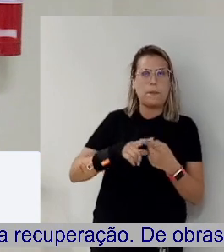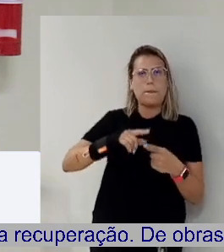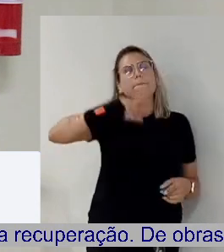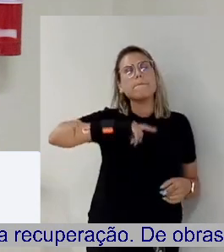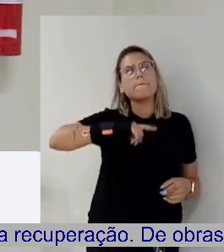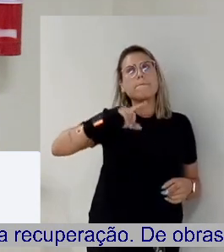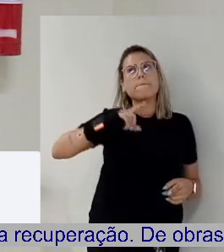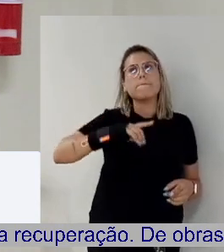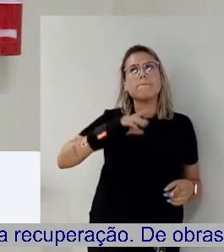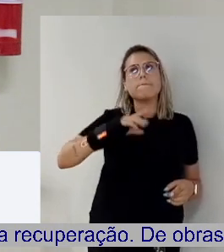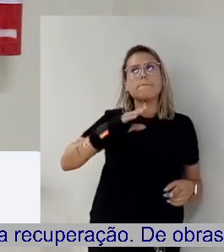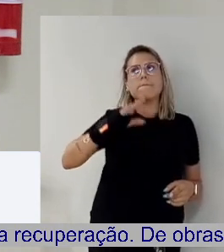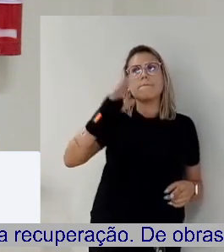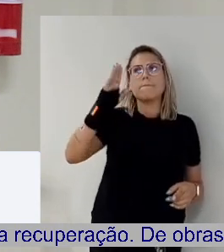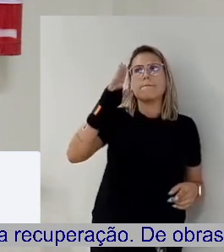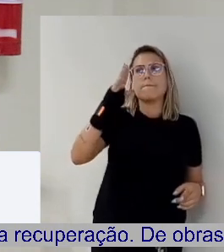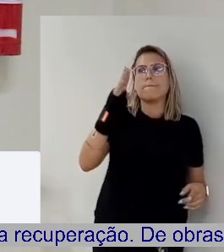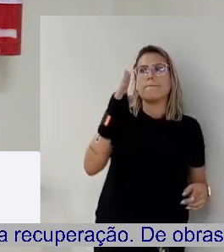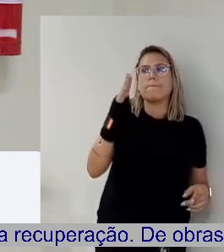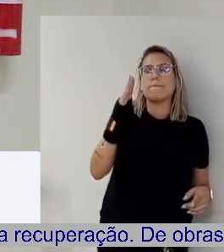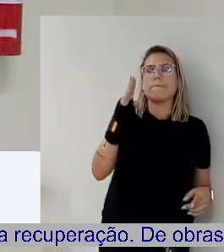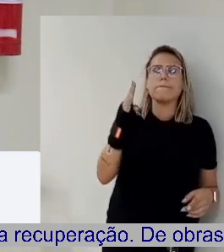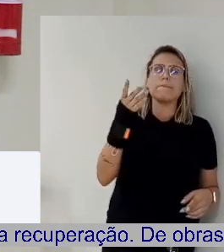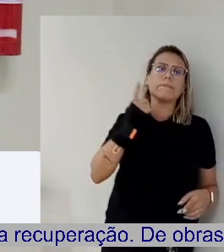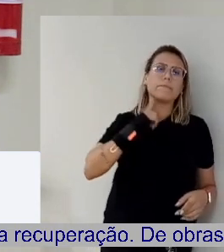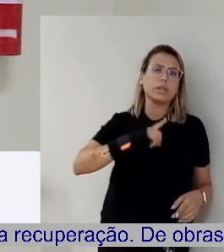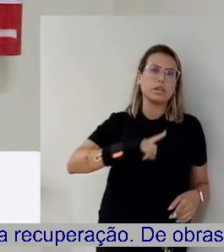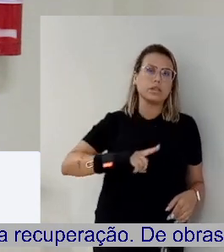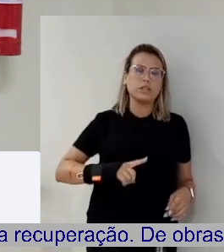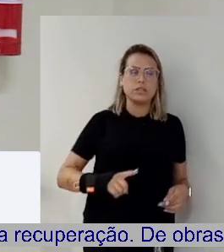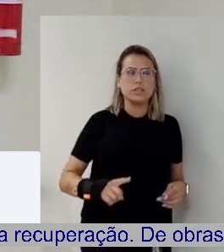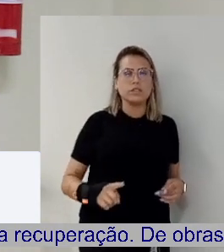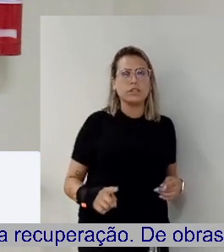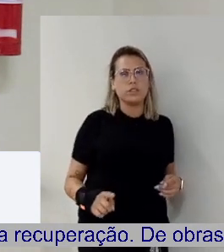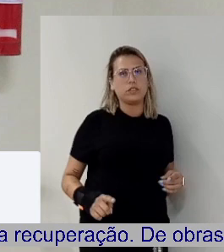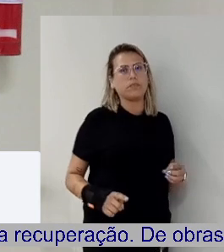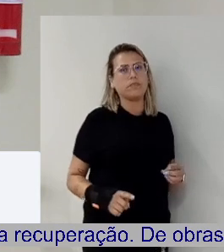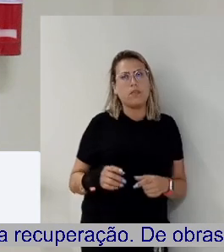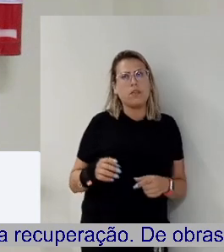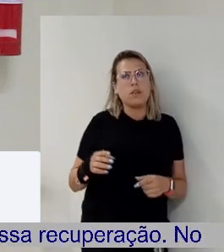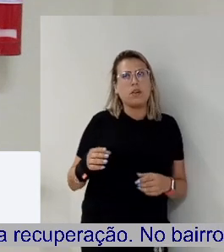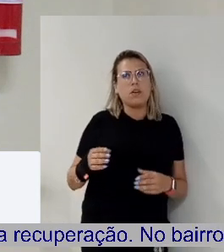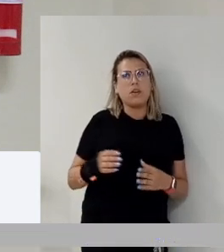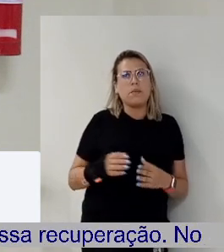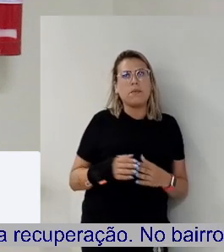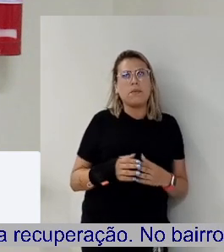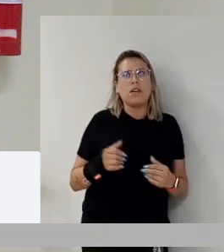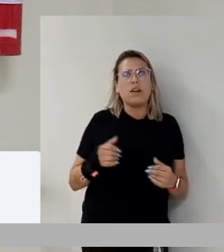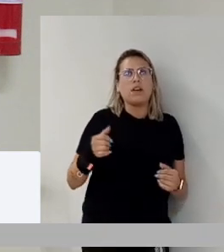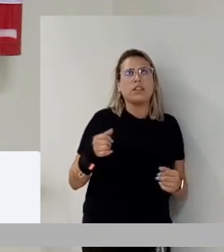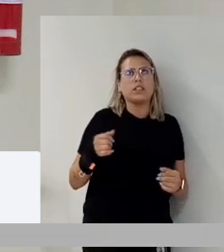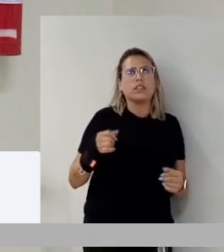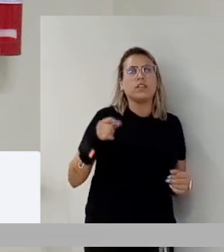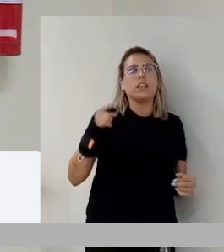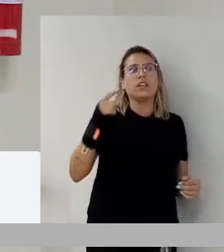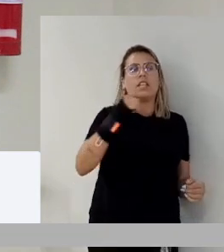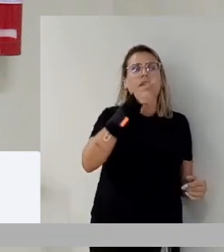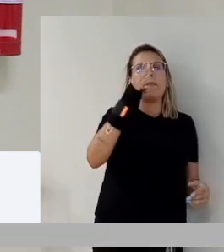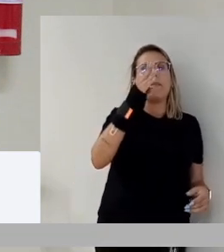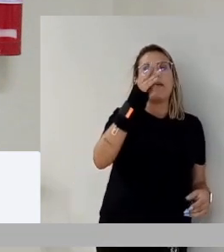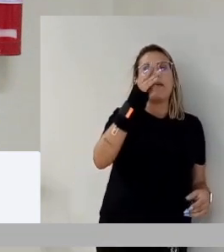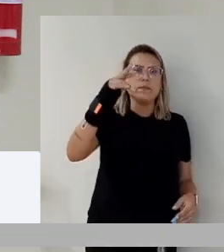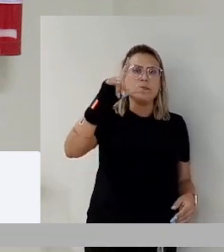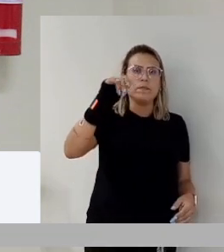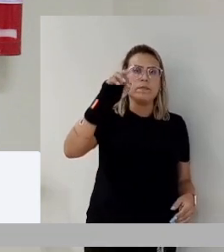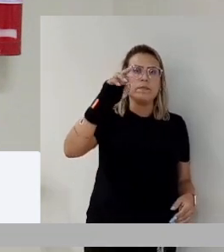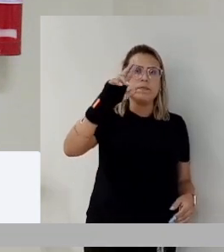no Loteamento Belo Horizonte né loteamento esse que fica próximo à areninha no bairro das populares na Qual a